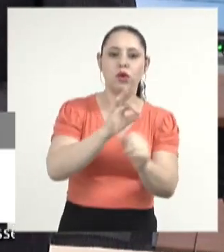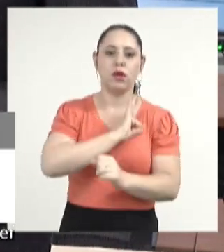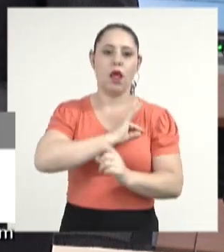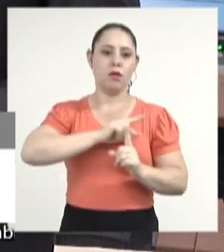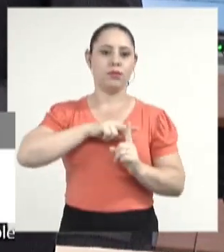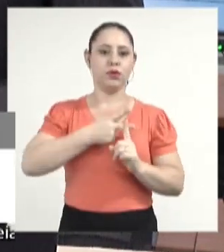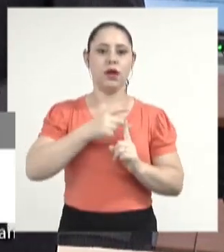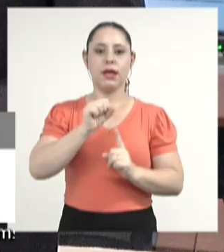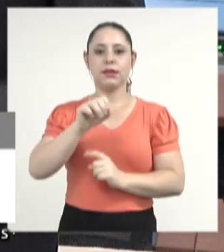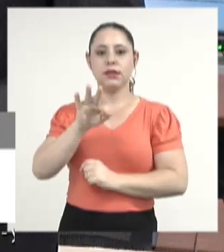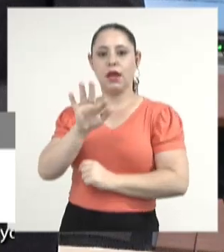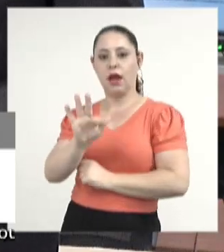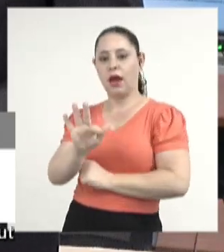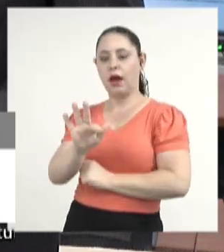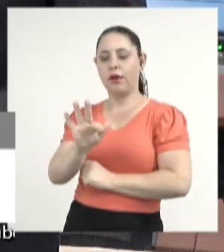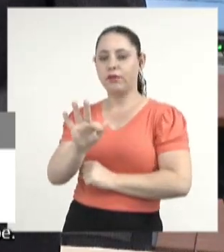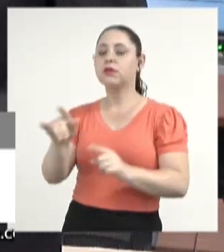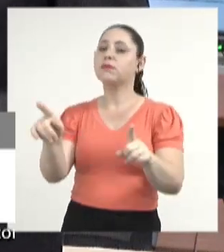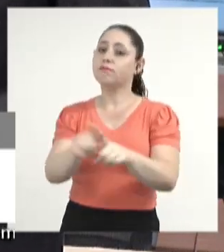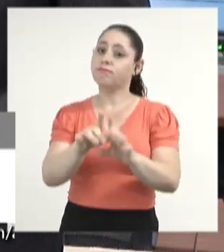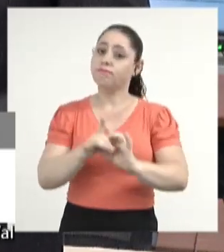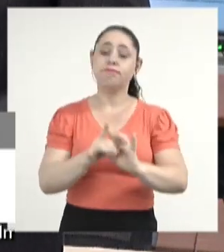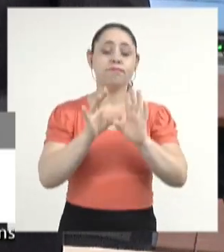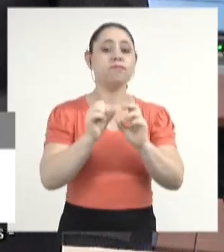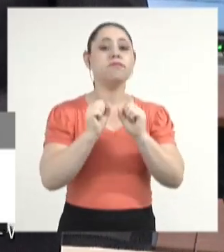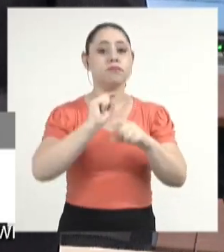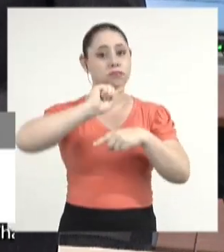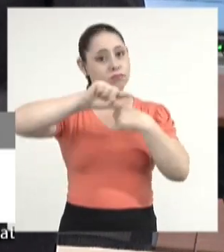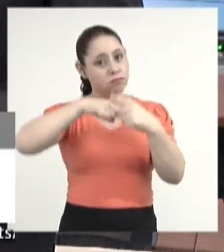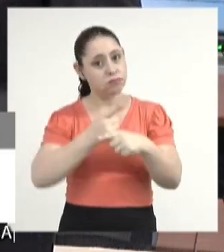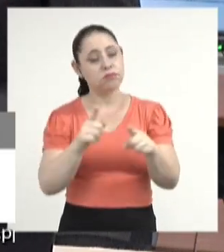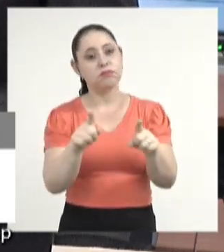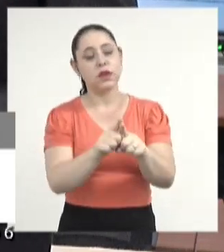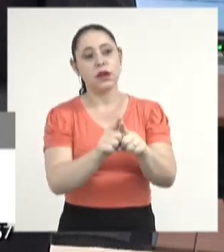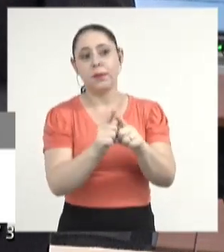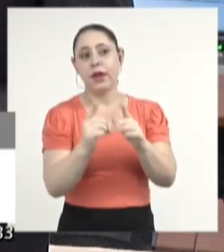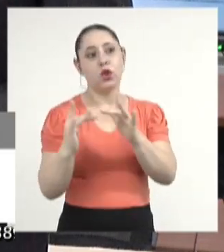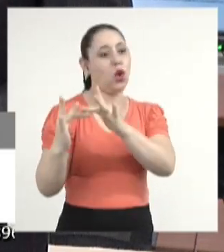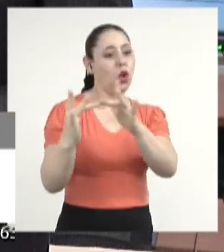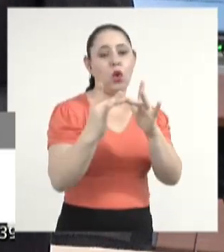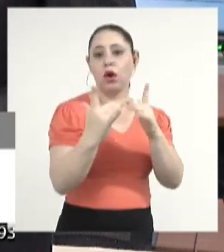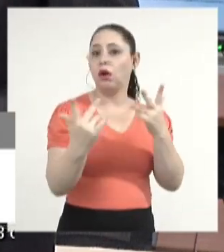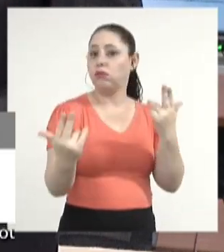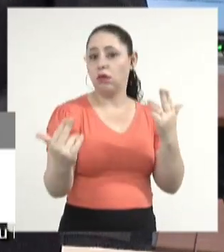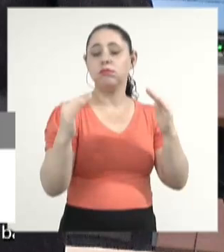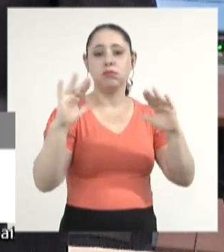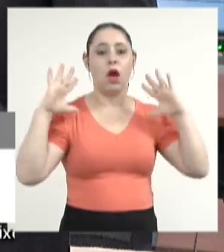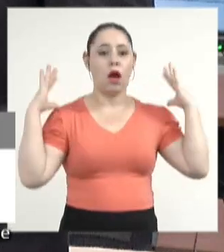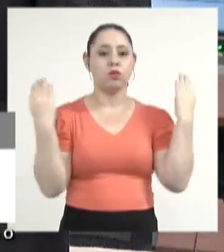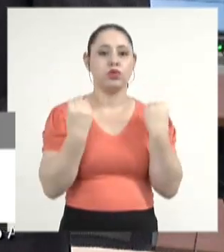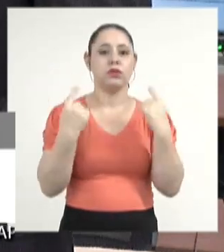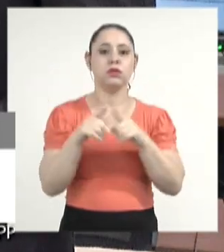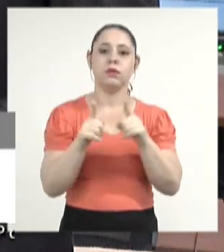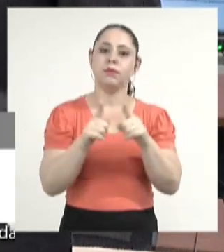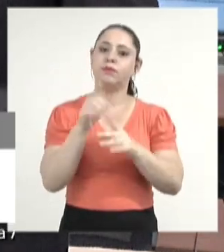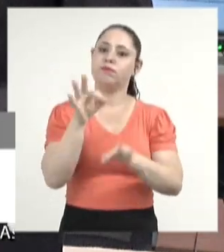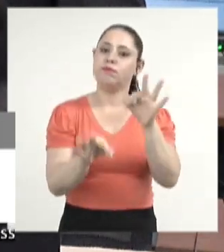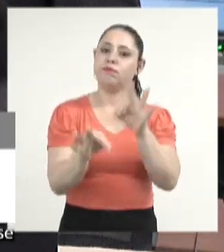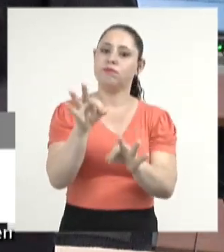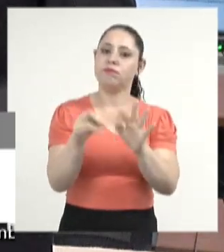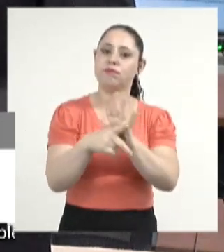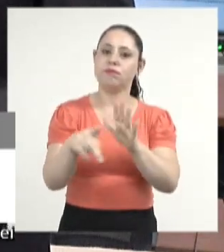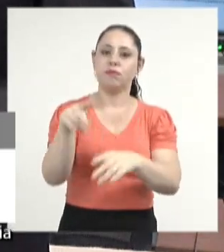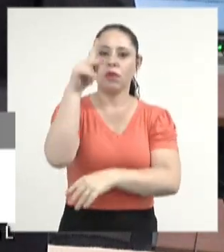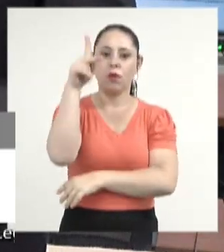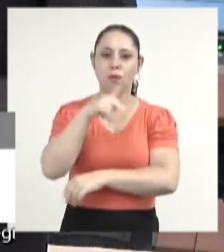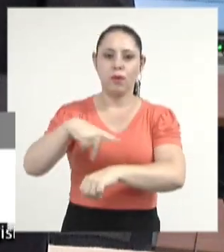que compõem o Supremo Tribunal Federal, autorizando na sequência, por consequência, para os magistrados e também magistradas